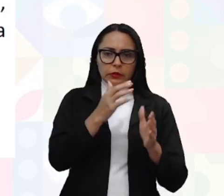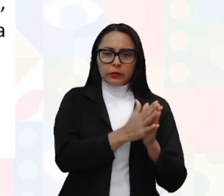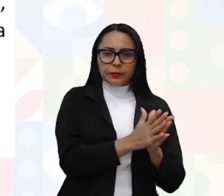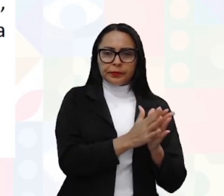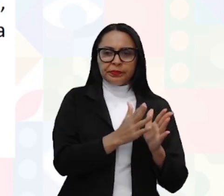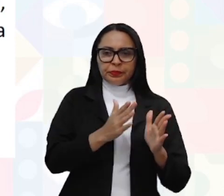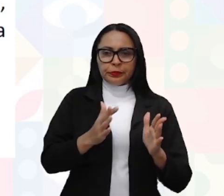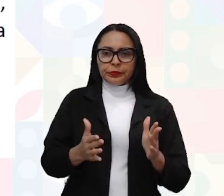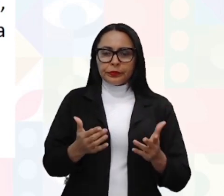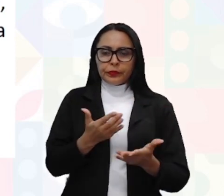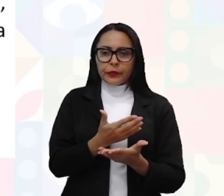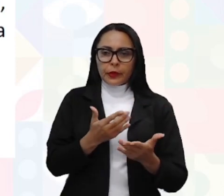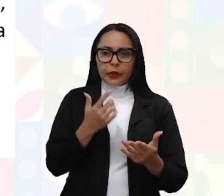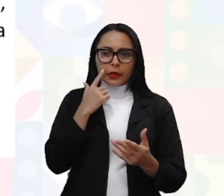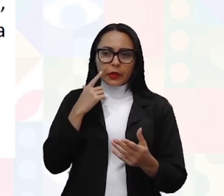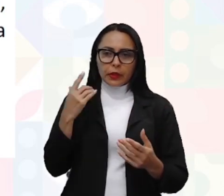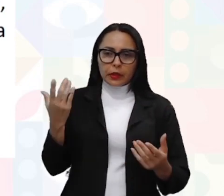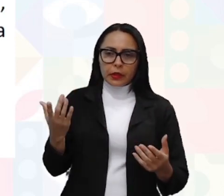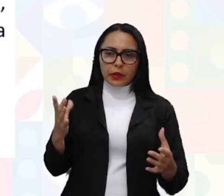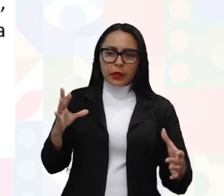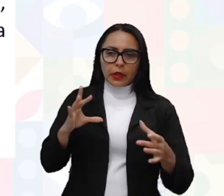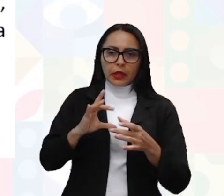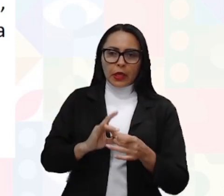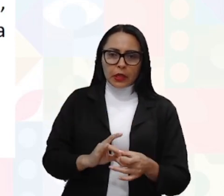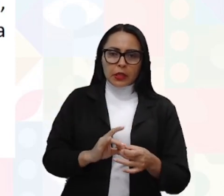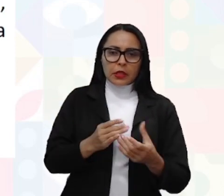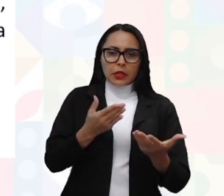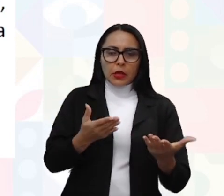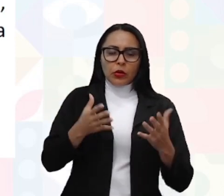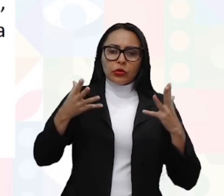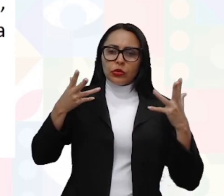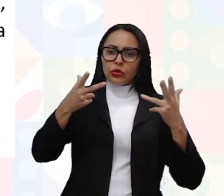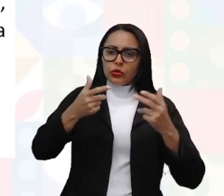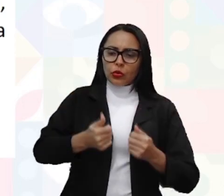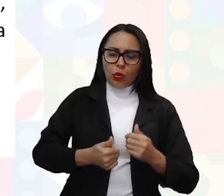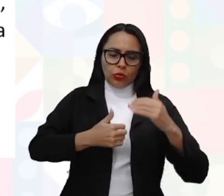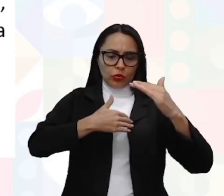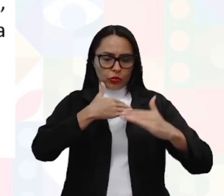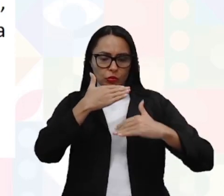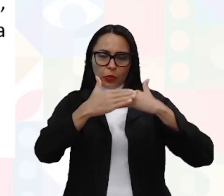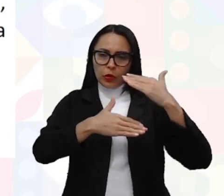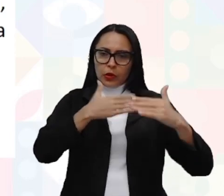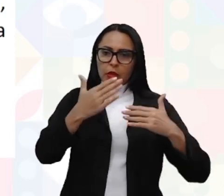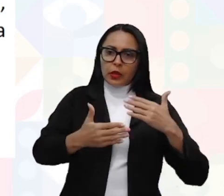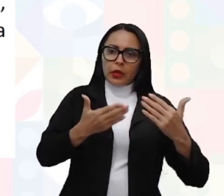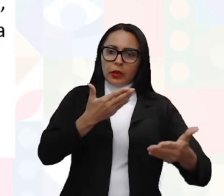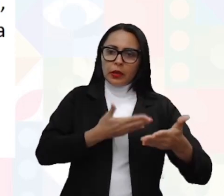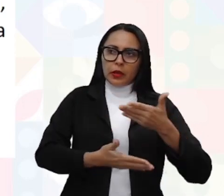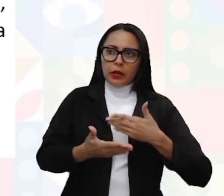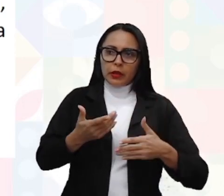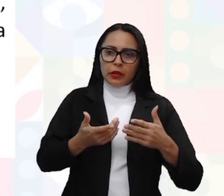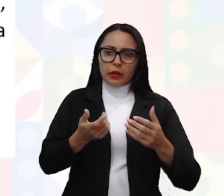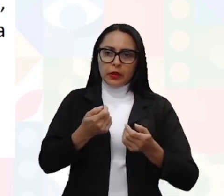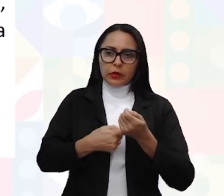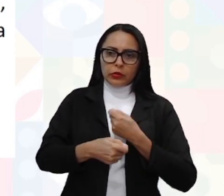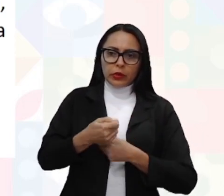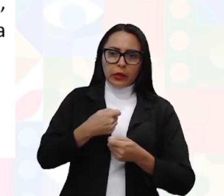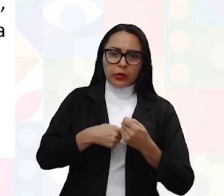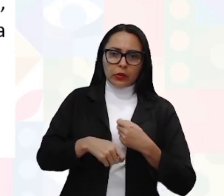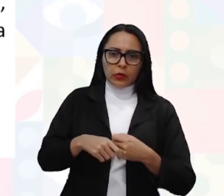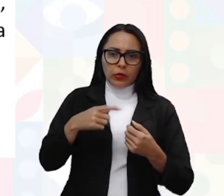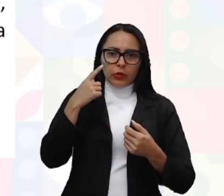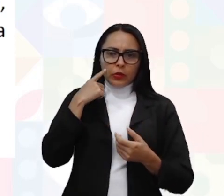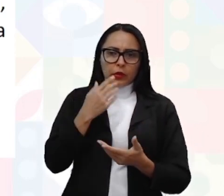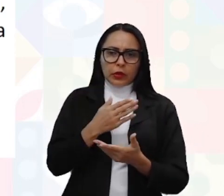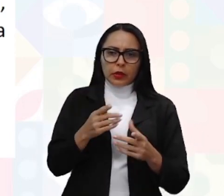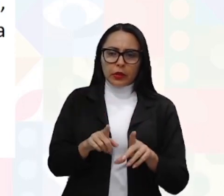de suprimentos, o que implica numa integração completa de todos os processos de relacionamento no negócio